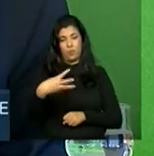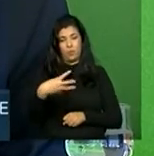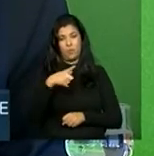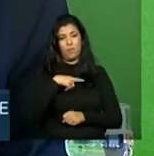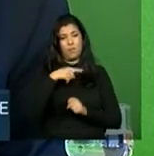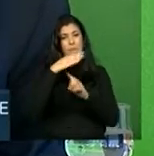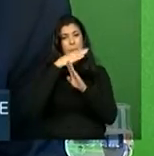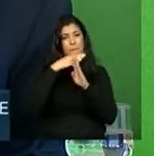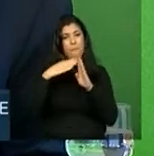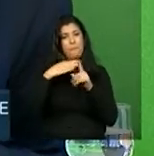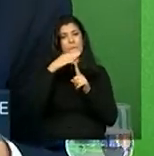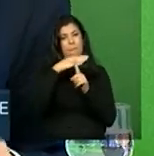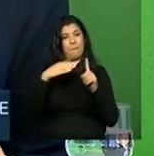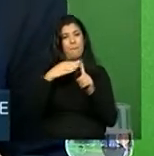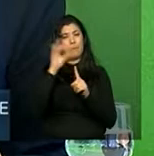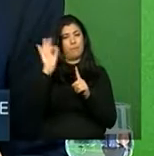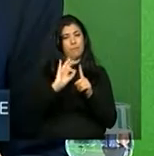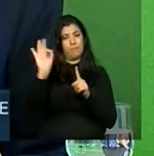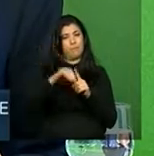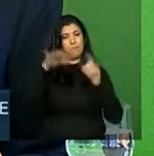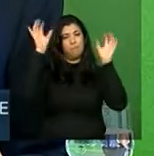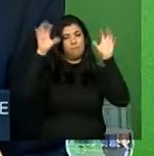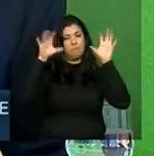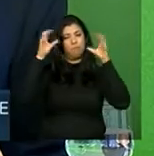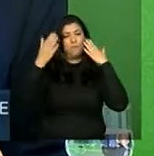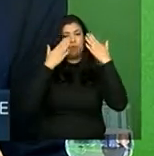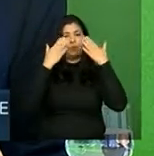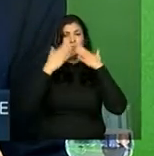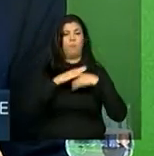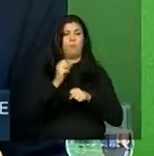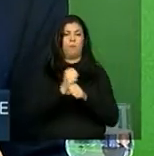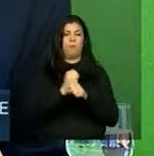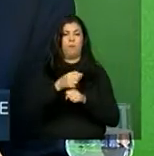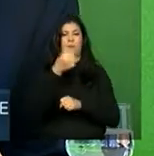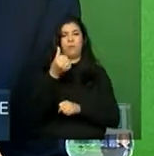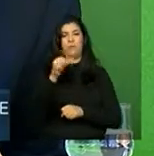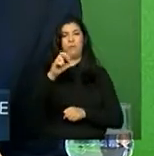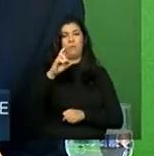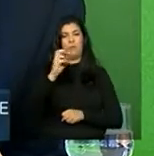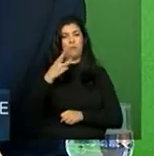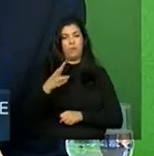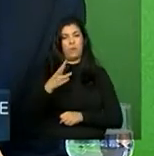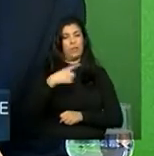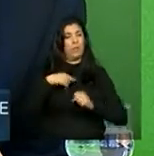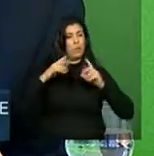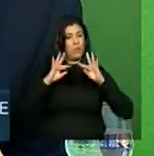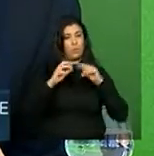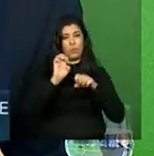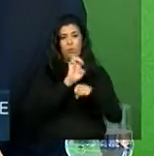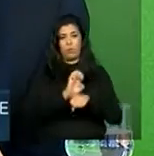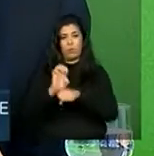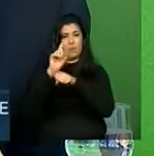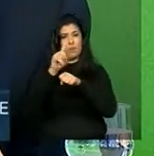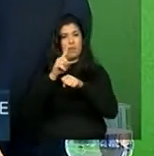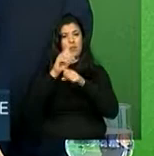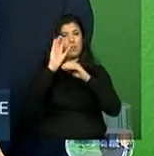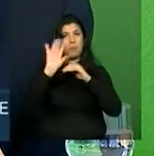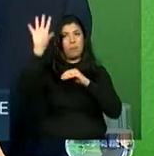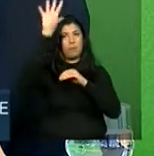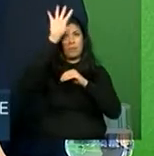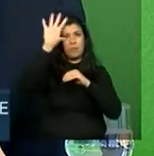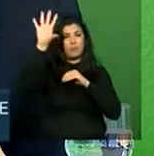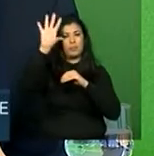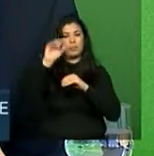1953 não foi a maior seca ela não atingiu Todo o estado ela pegou a parte de cima